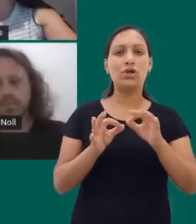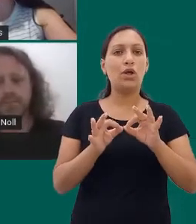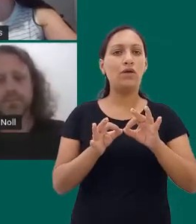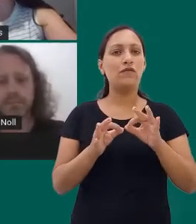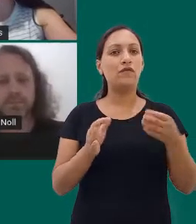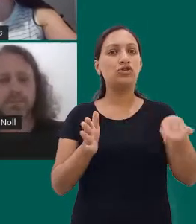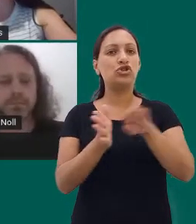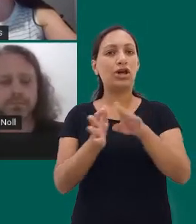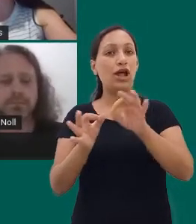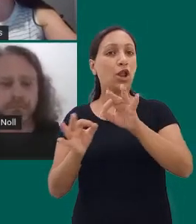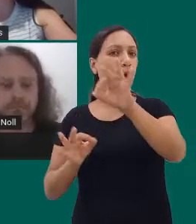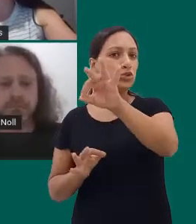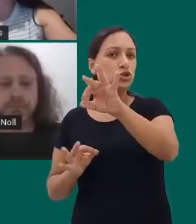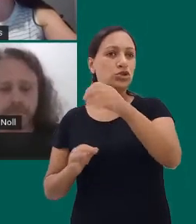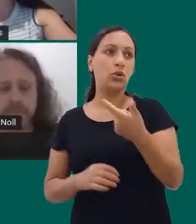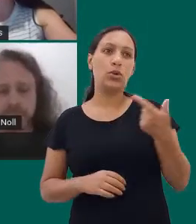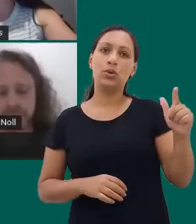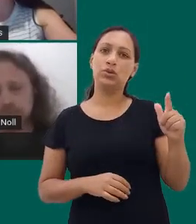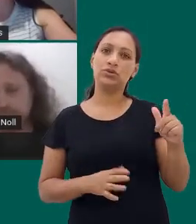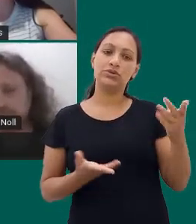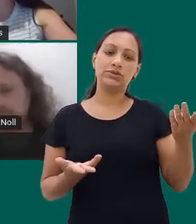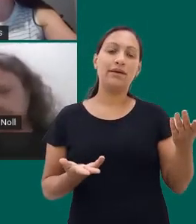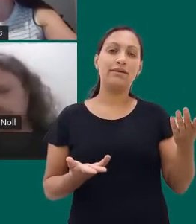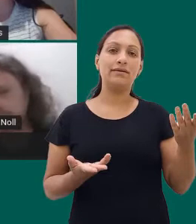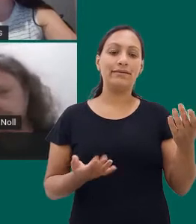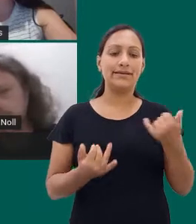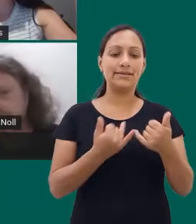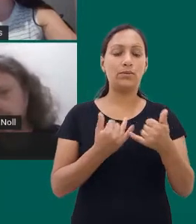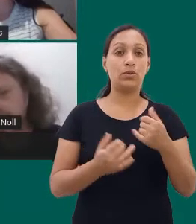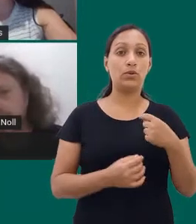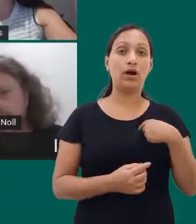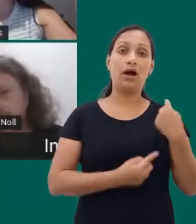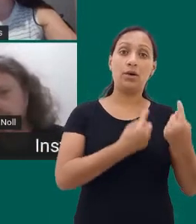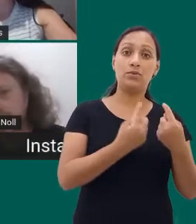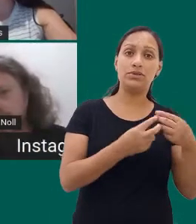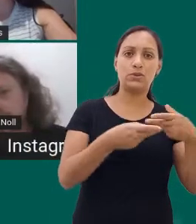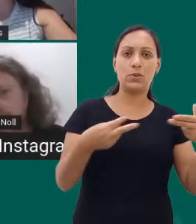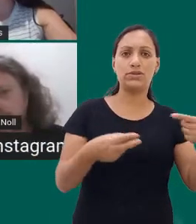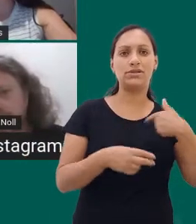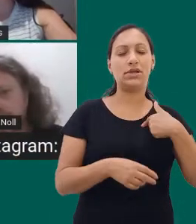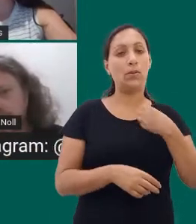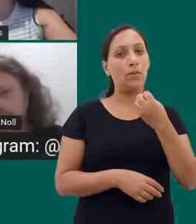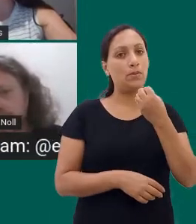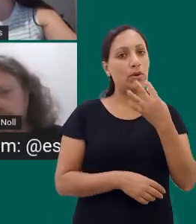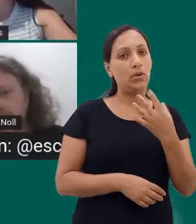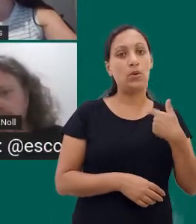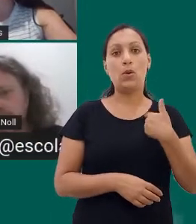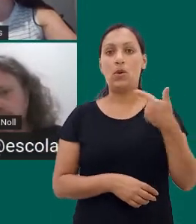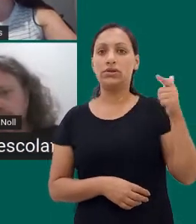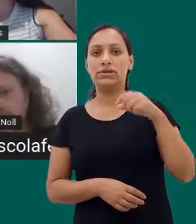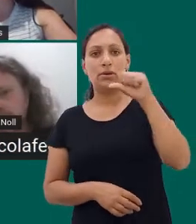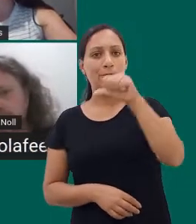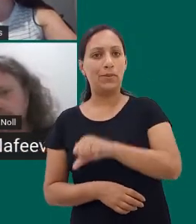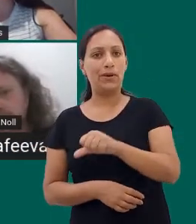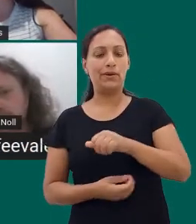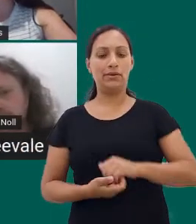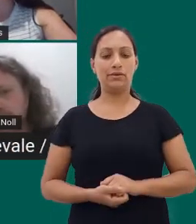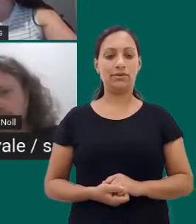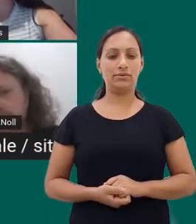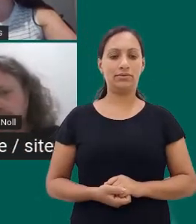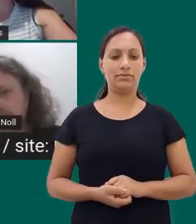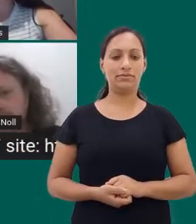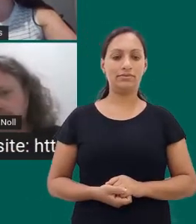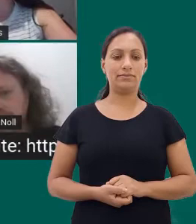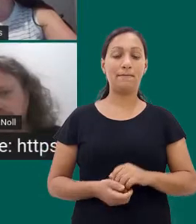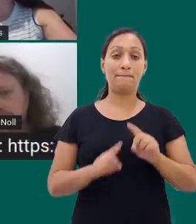Sim. Inevitavelmente. Todos nós aqui somos melhores em algumas coisas e piores em outras. Mas como disse